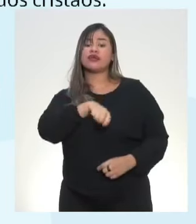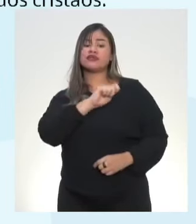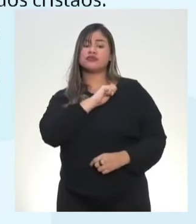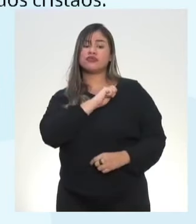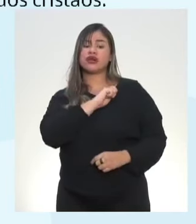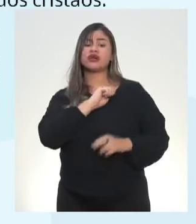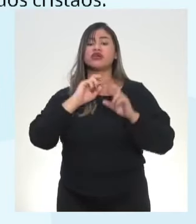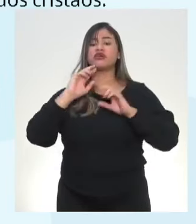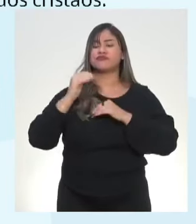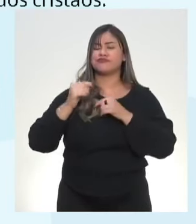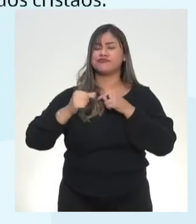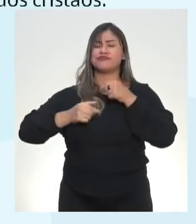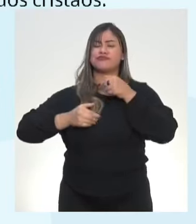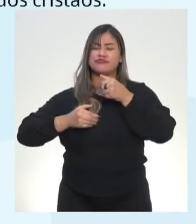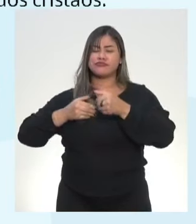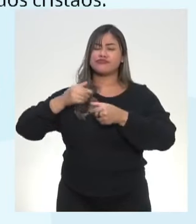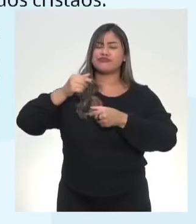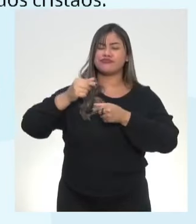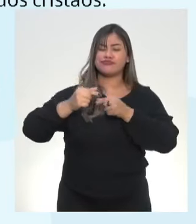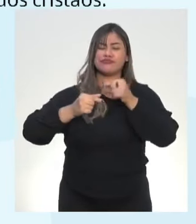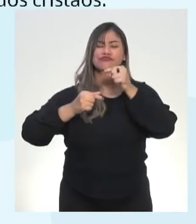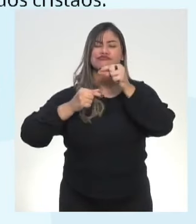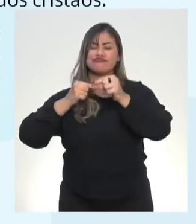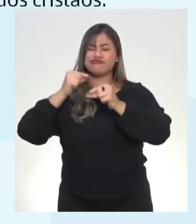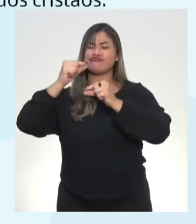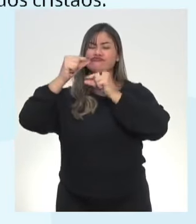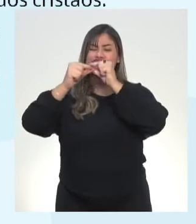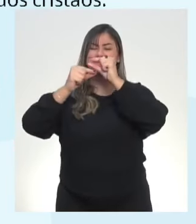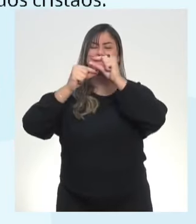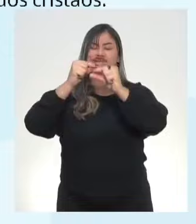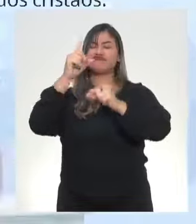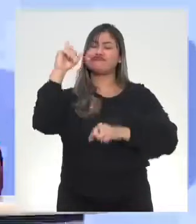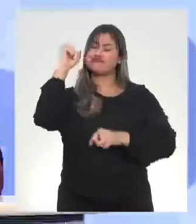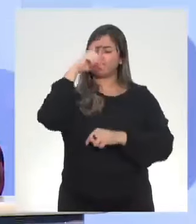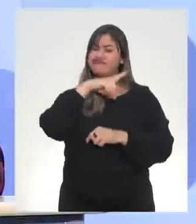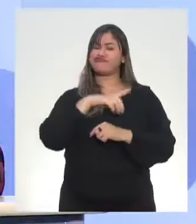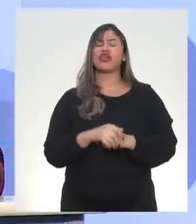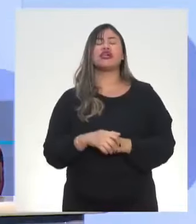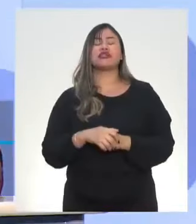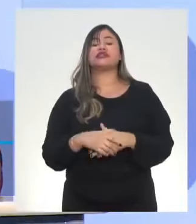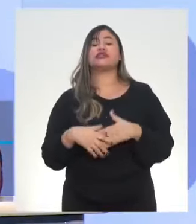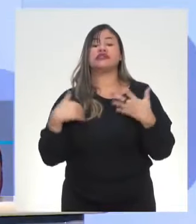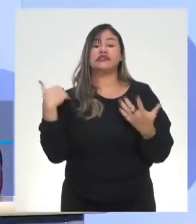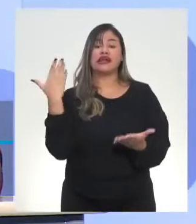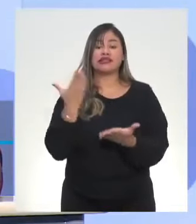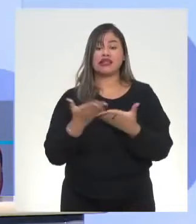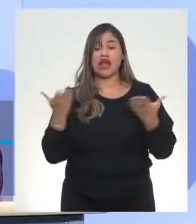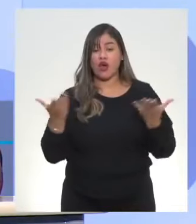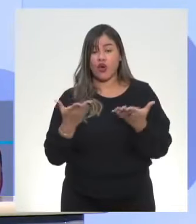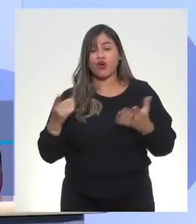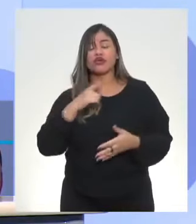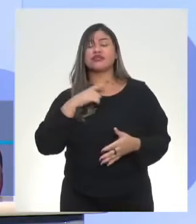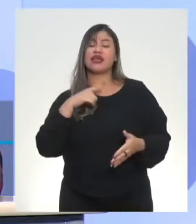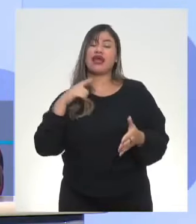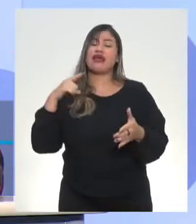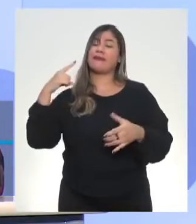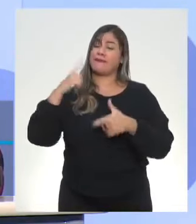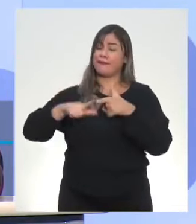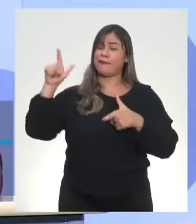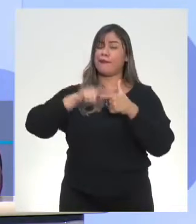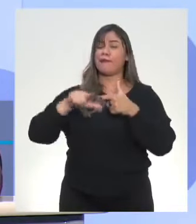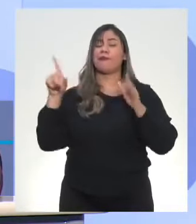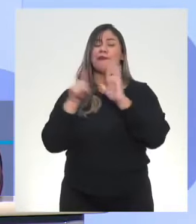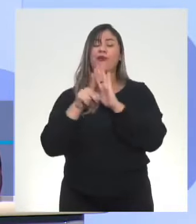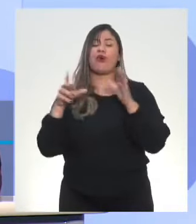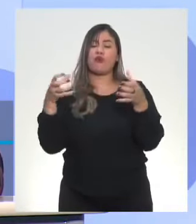foi acontecendo de uma forma mais dificultosa, gradual, tanto é que até hoje existem questões ali de